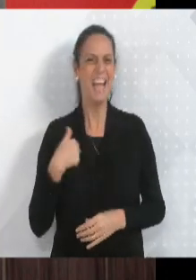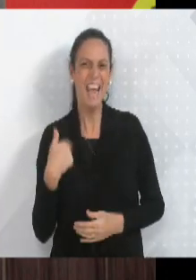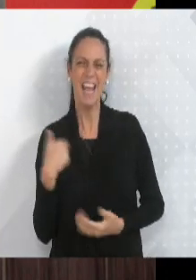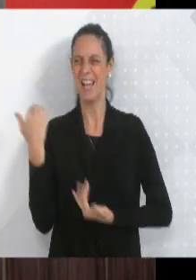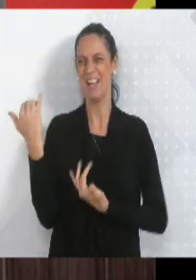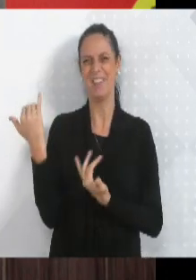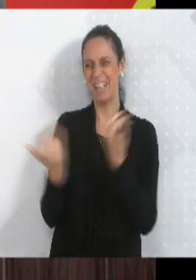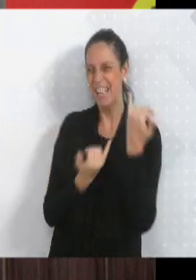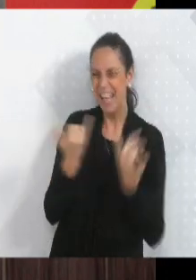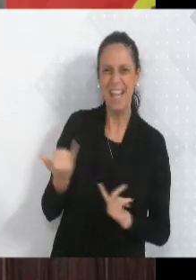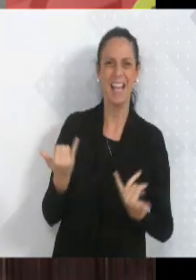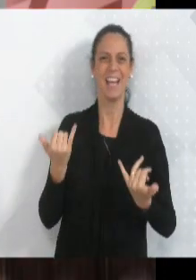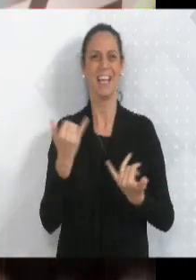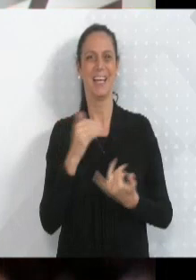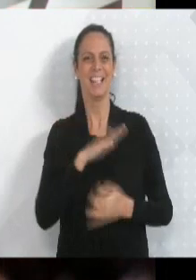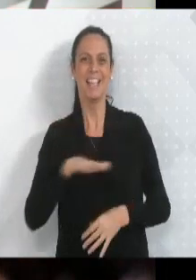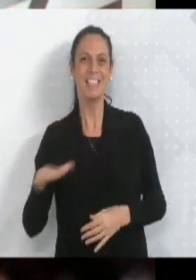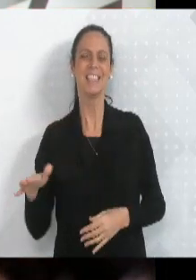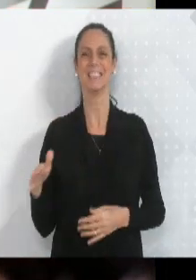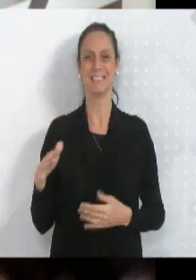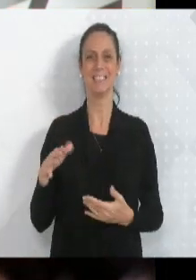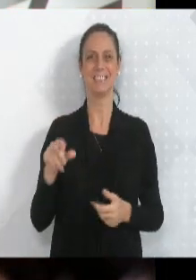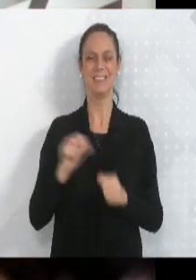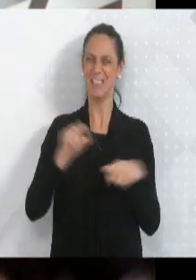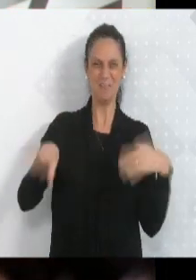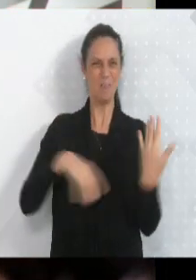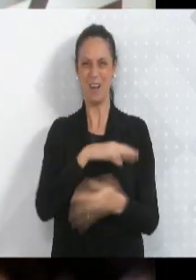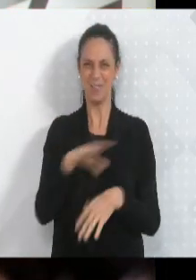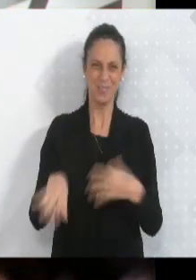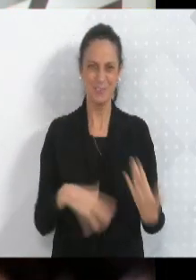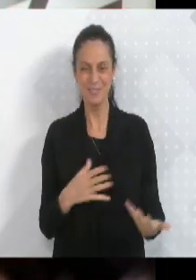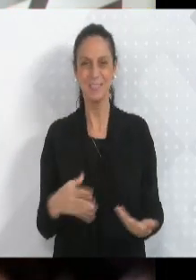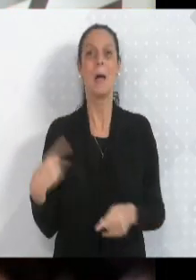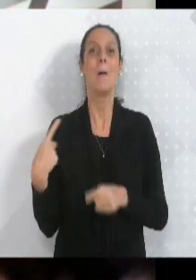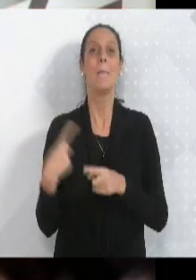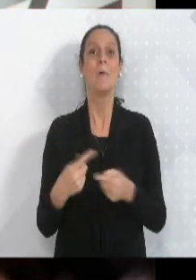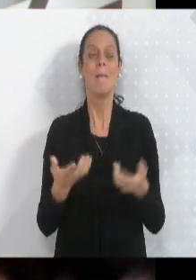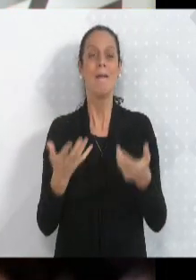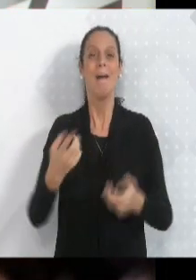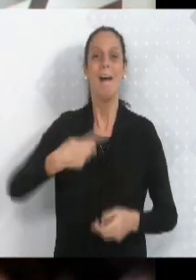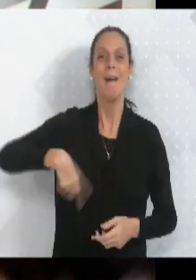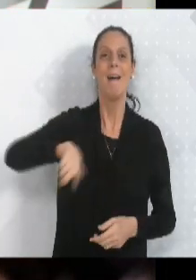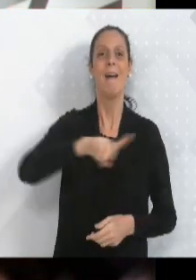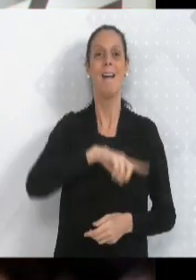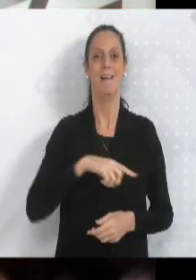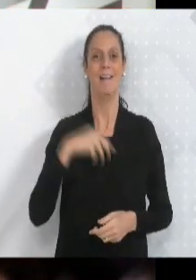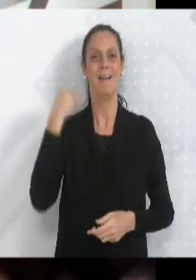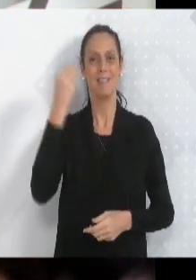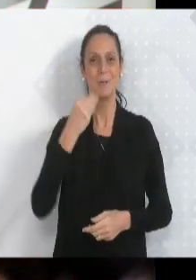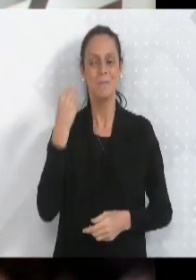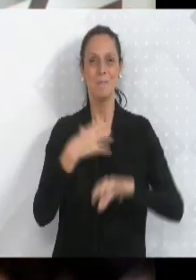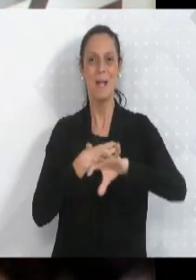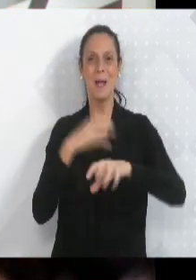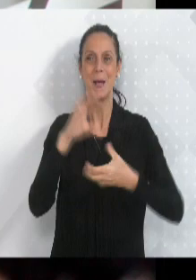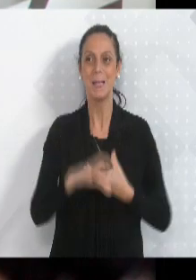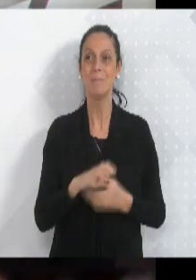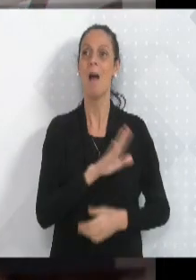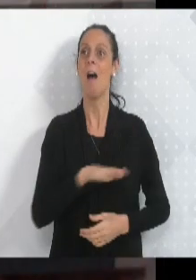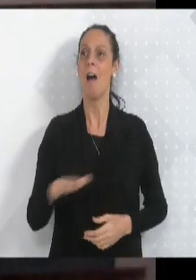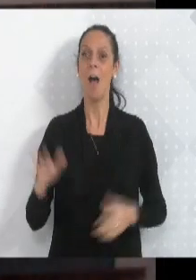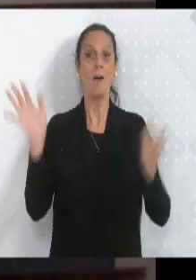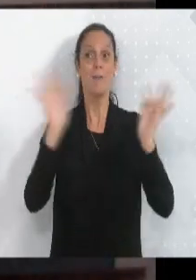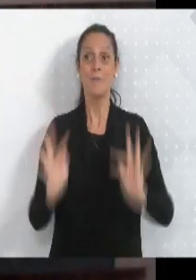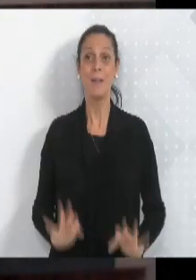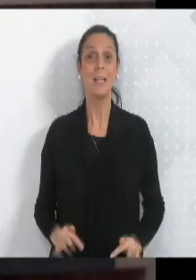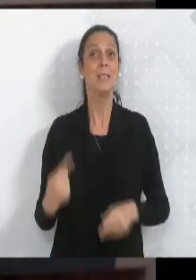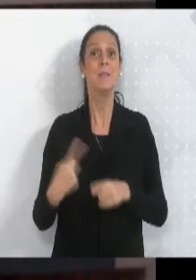fiz uma baguncinha boa aqui. A gente, de fato, fez as crianças vivenciarem essa experiência. E elas ficaram extremamente felizes, senhores, porque elas